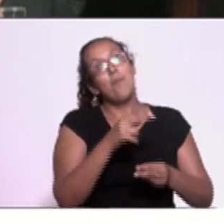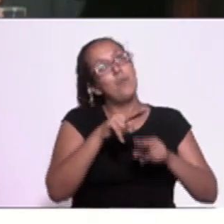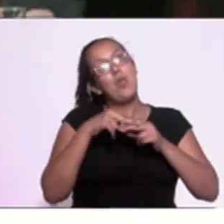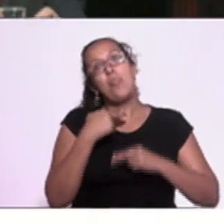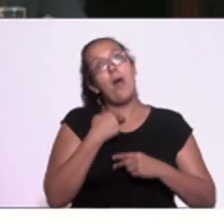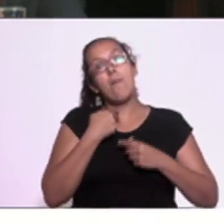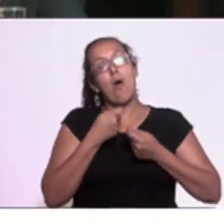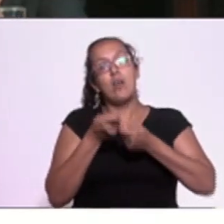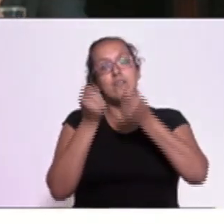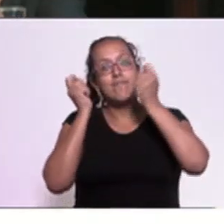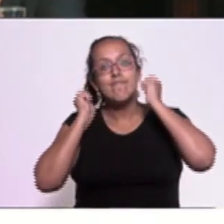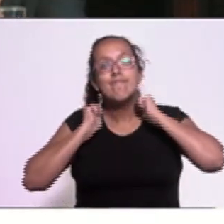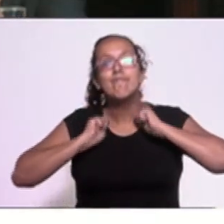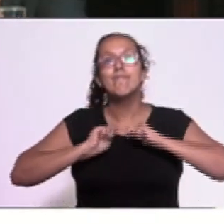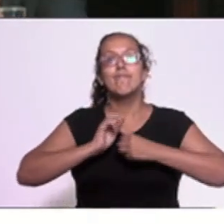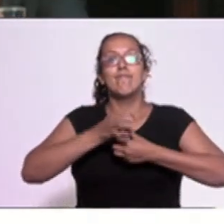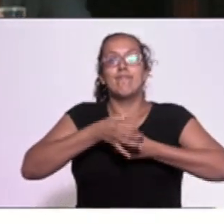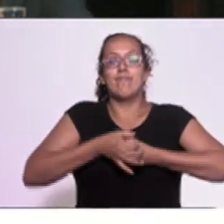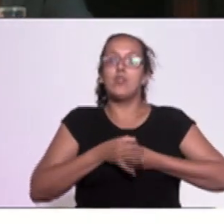da nossa